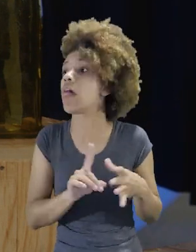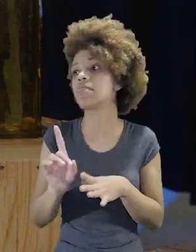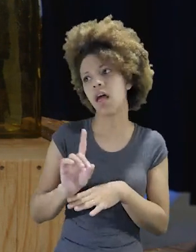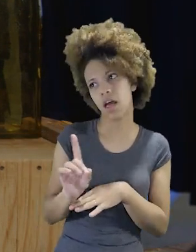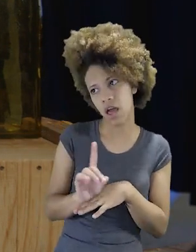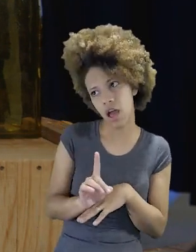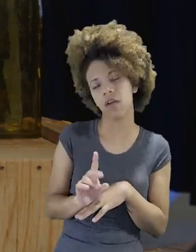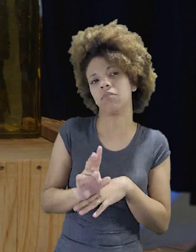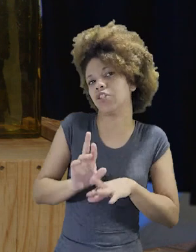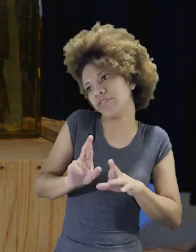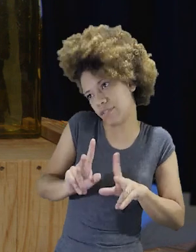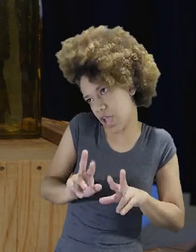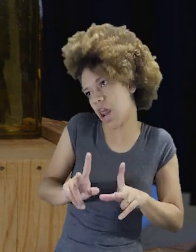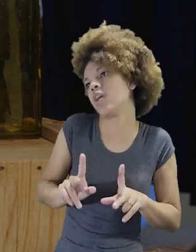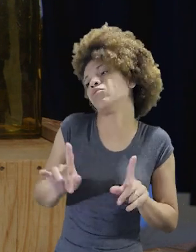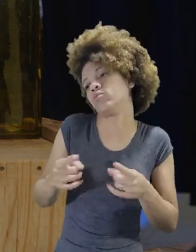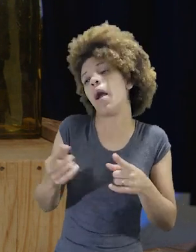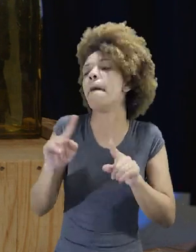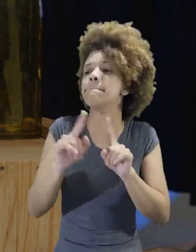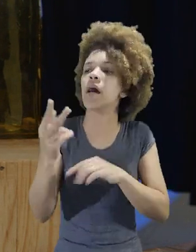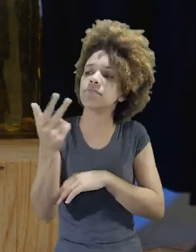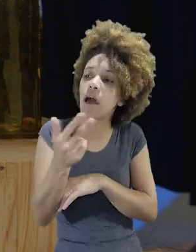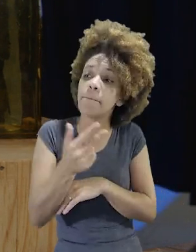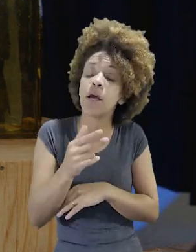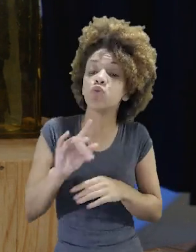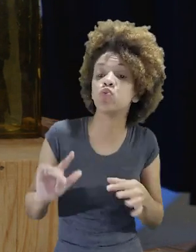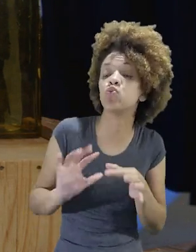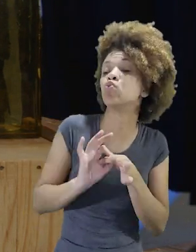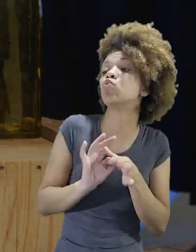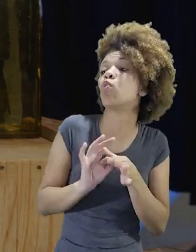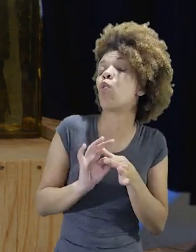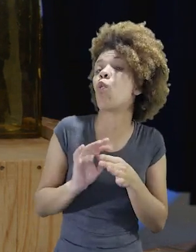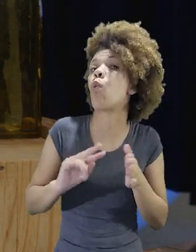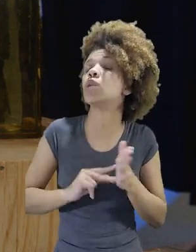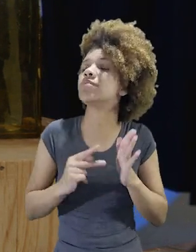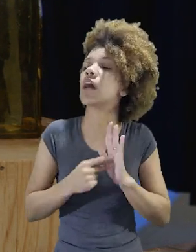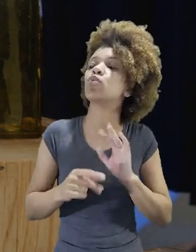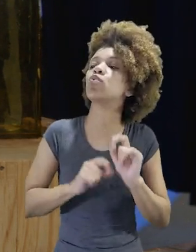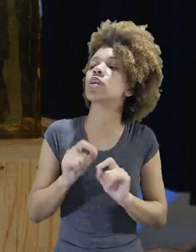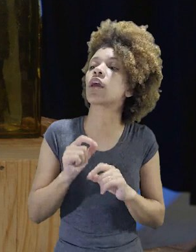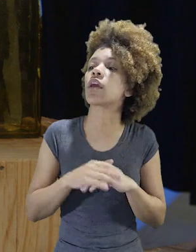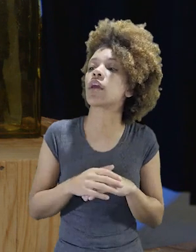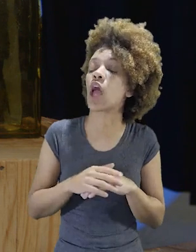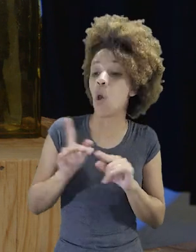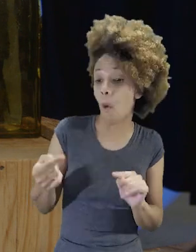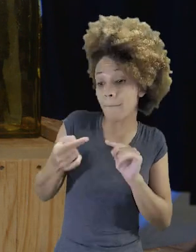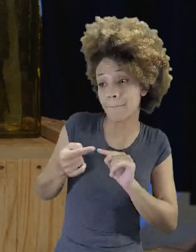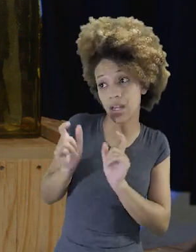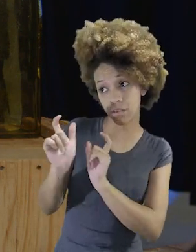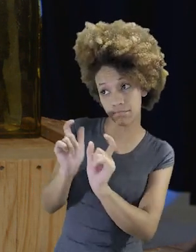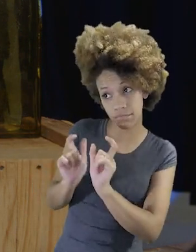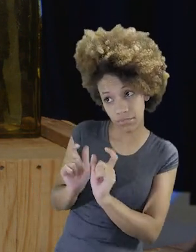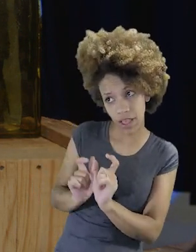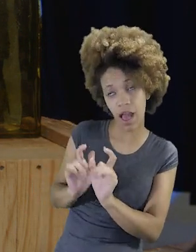eu disse no sentido de ter eles eles combinam coisas além do rap então acho que eles têm eles